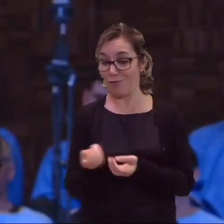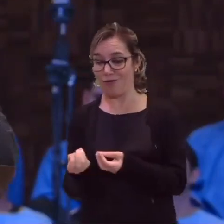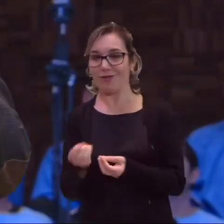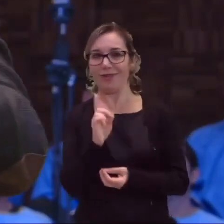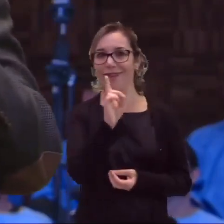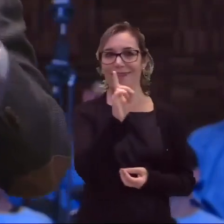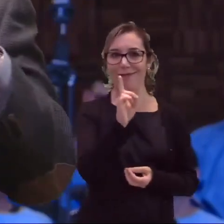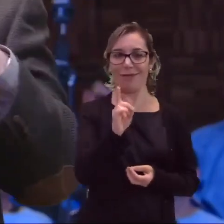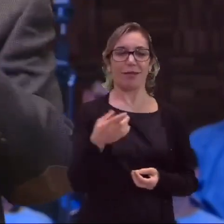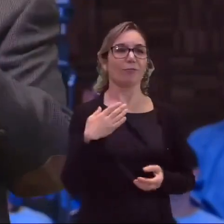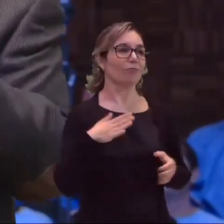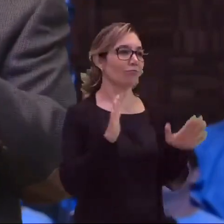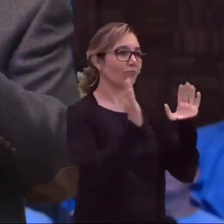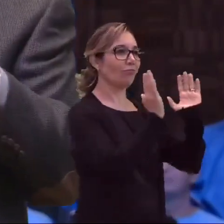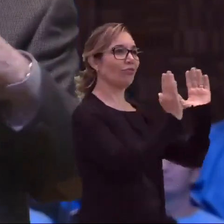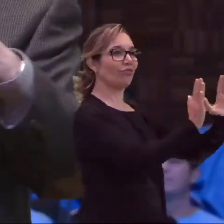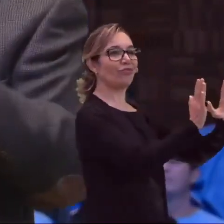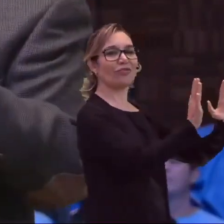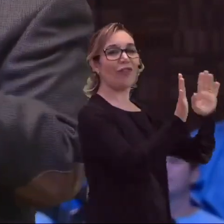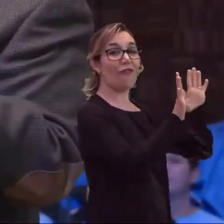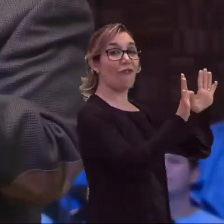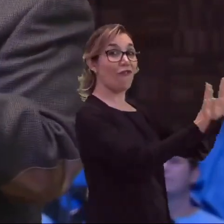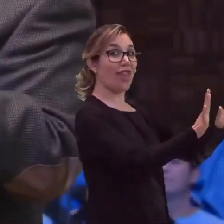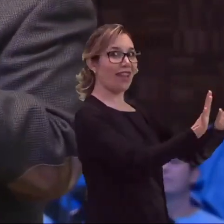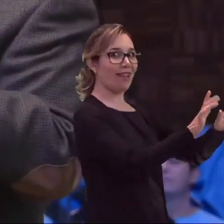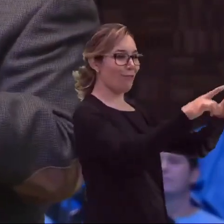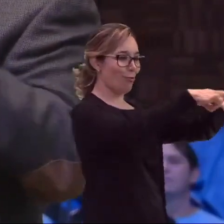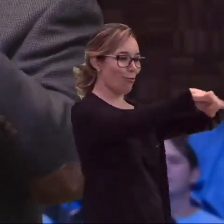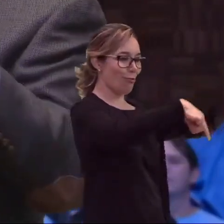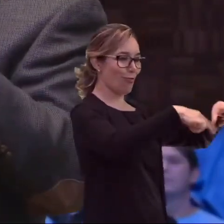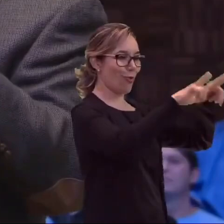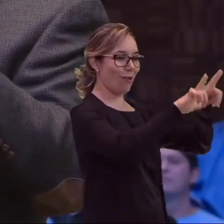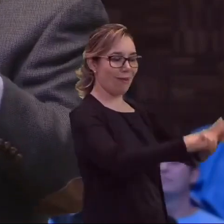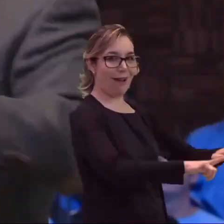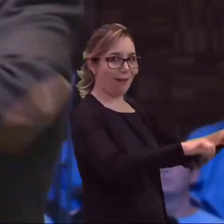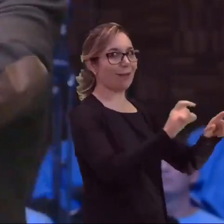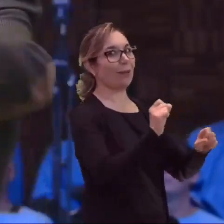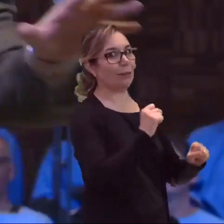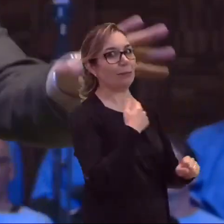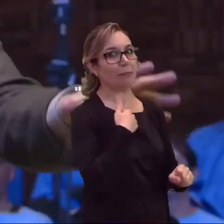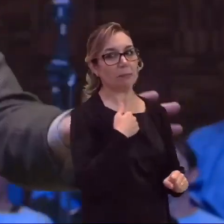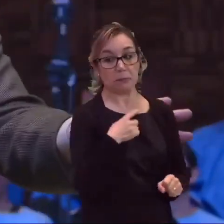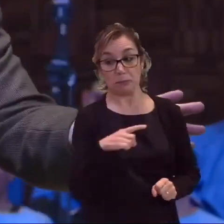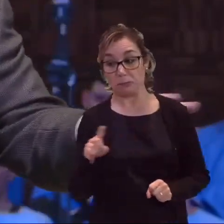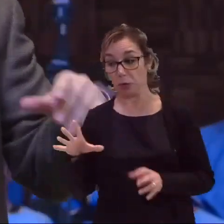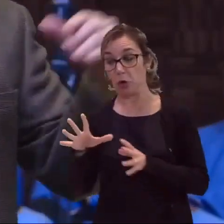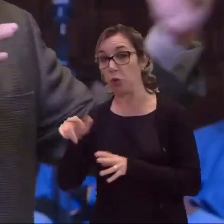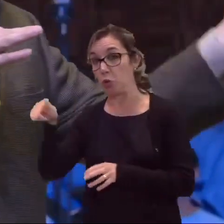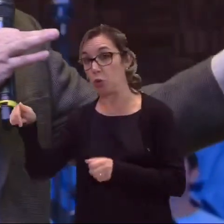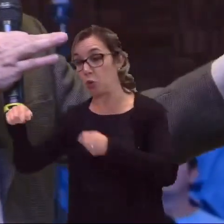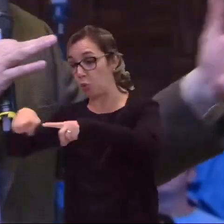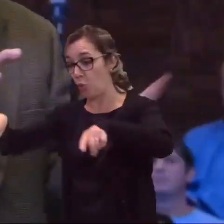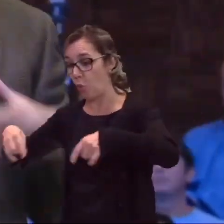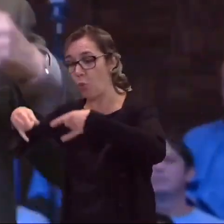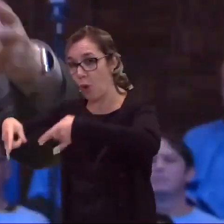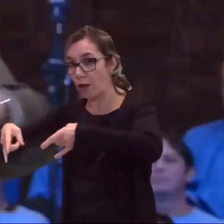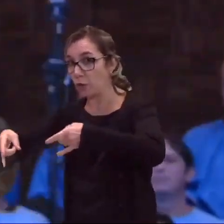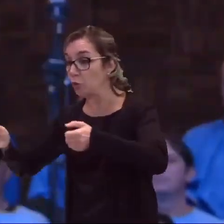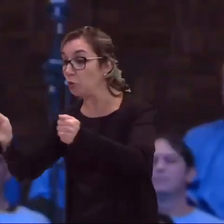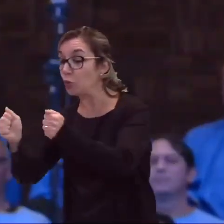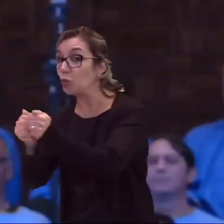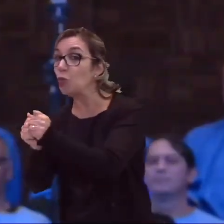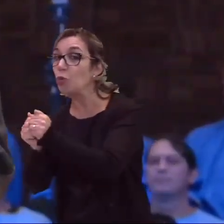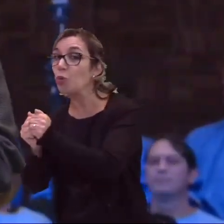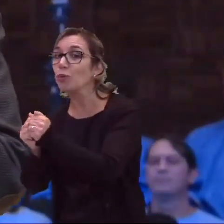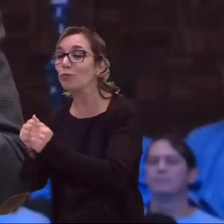e eu sou um cara assim que ser de concentração para estudar então eu fui para sala voltei os meus livros na sala demorava para ir para o